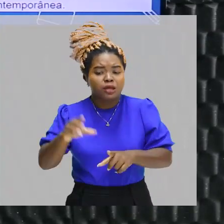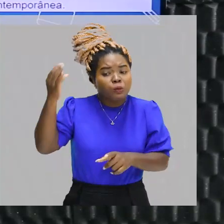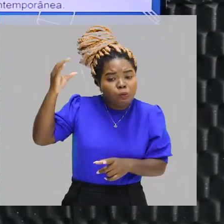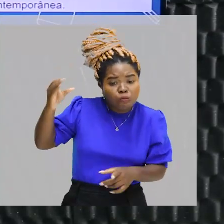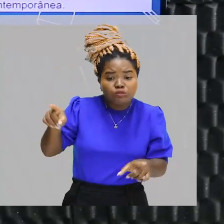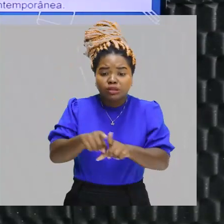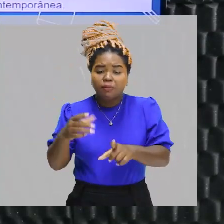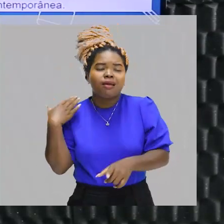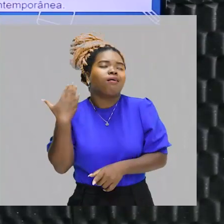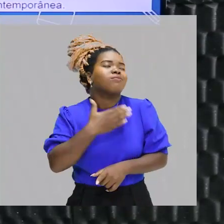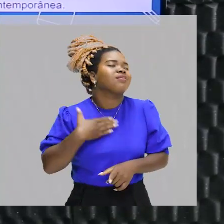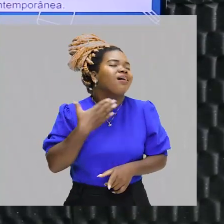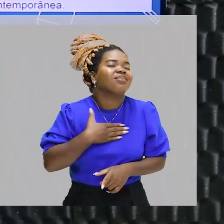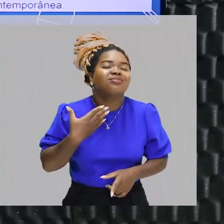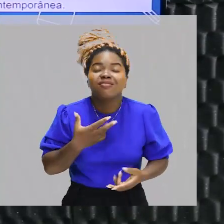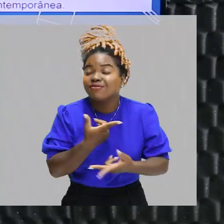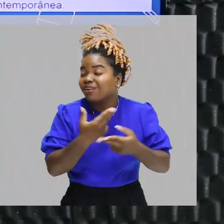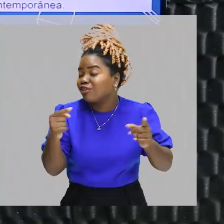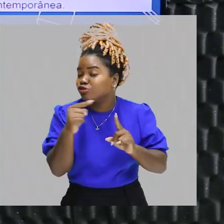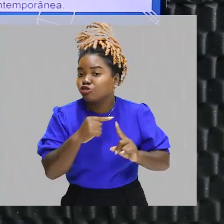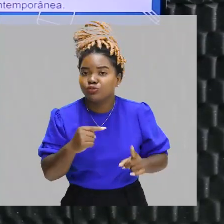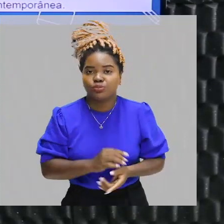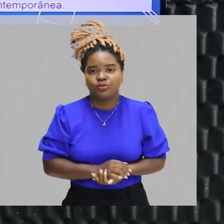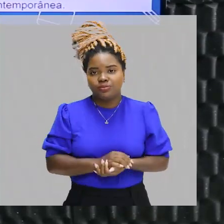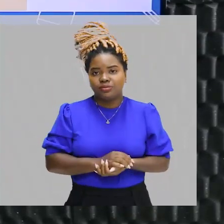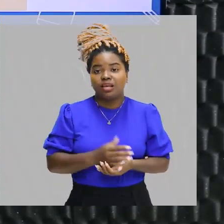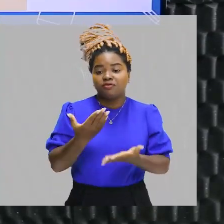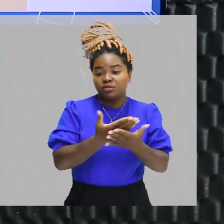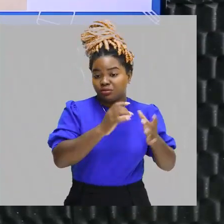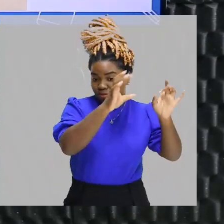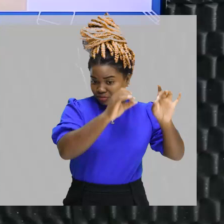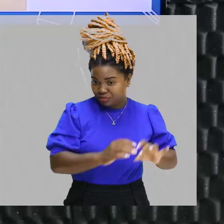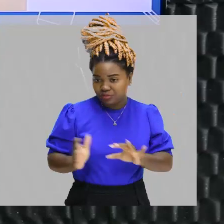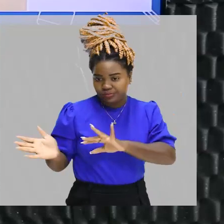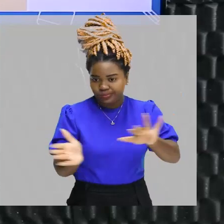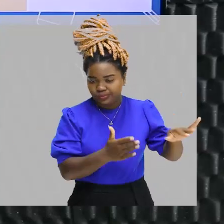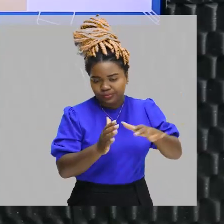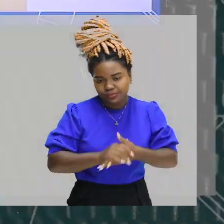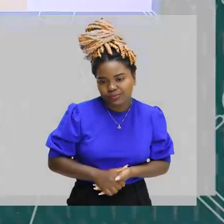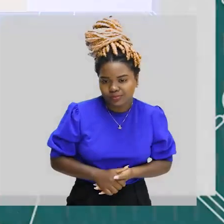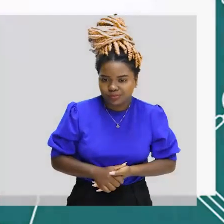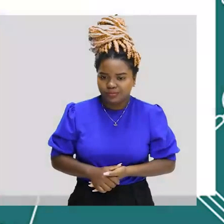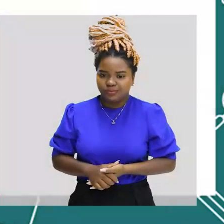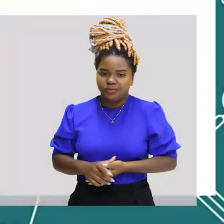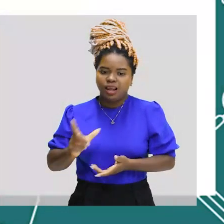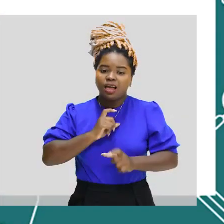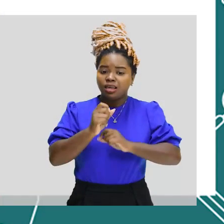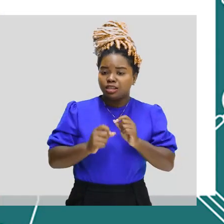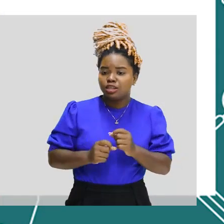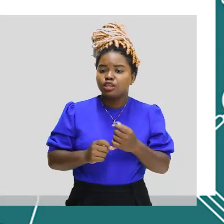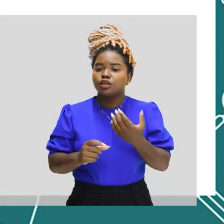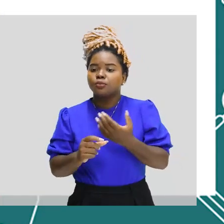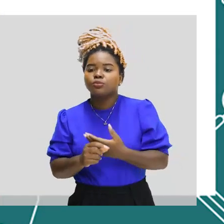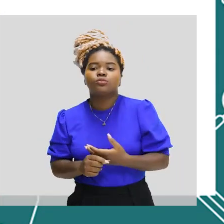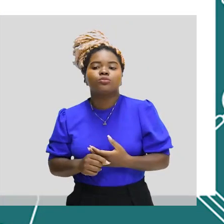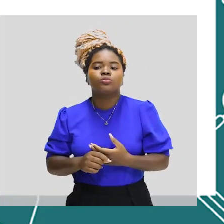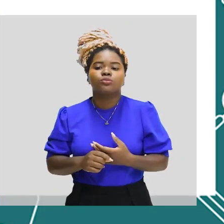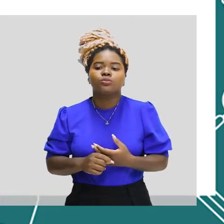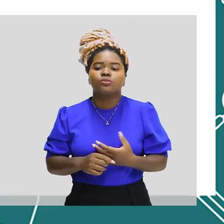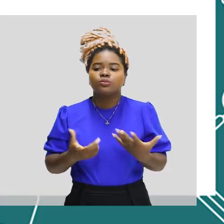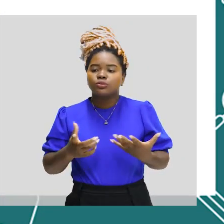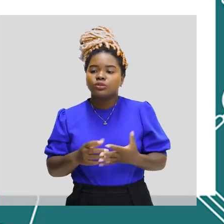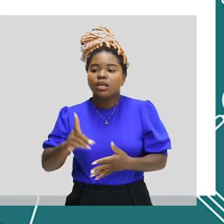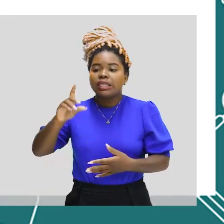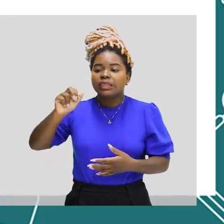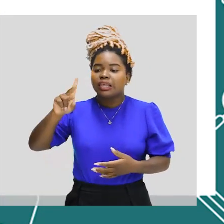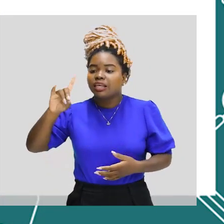prazer, vários tipos de dança. Aí a gente vai ter que dar uma aula mais específica sobre isso. A obra Garotas do Cairo Dançando, do